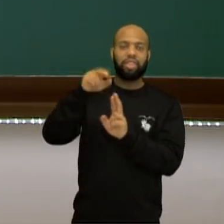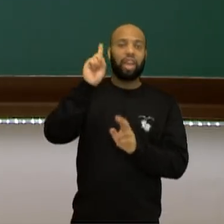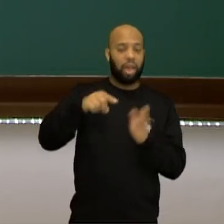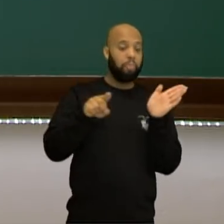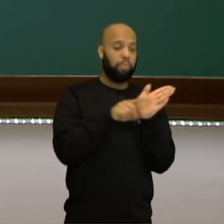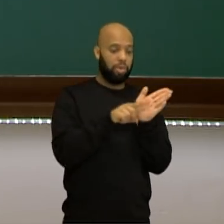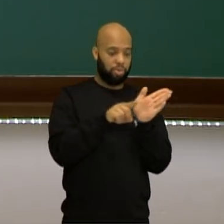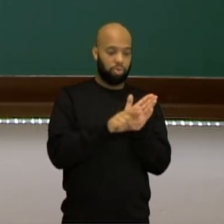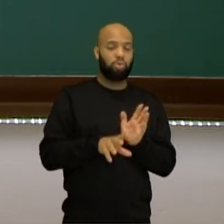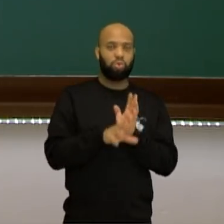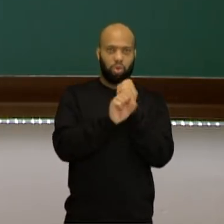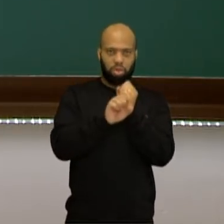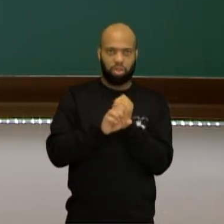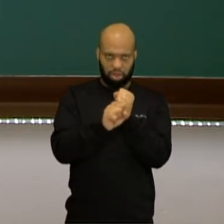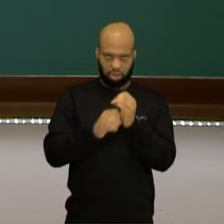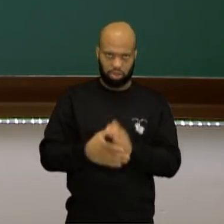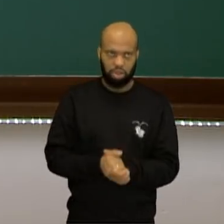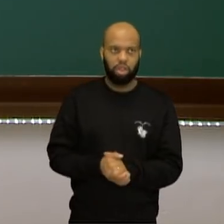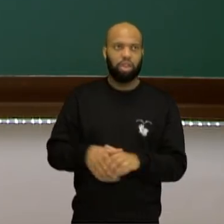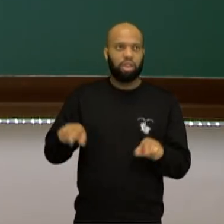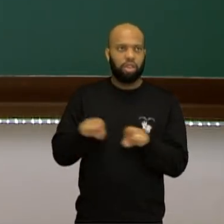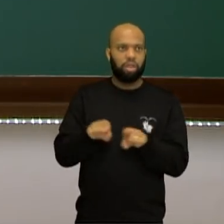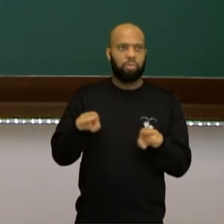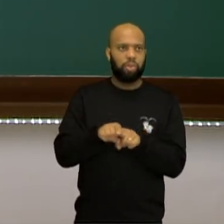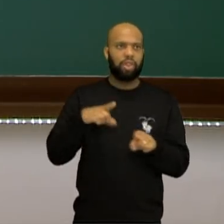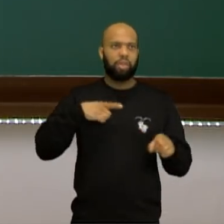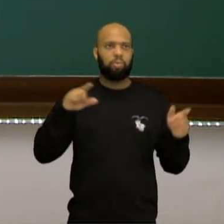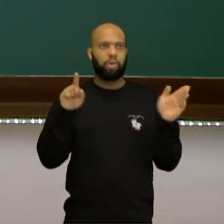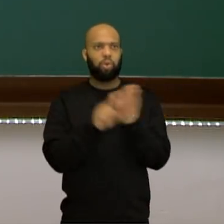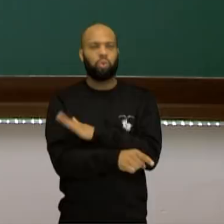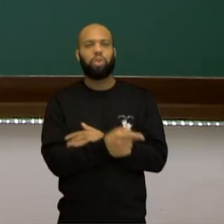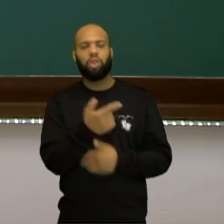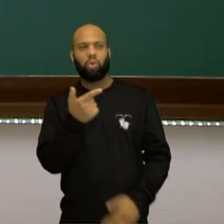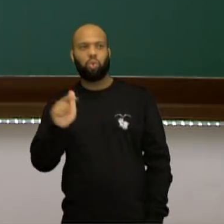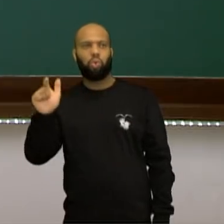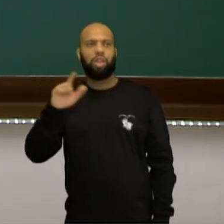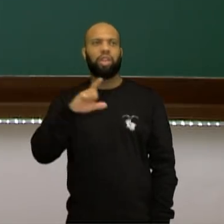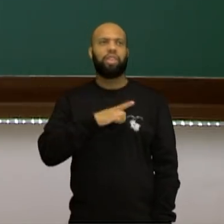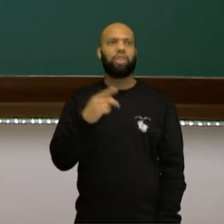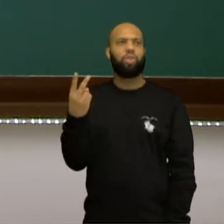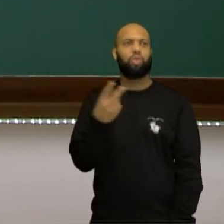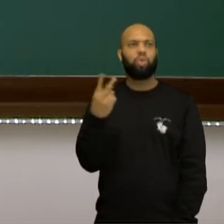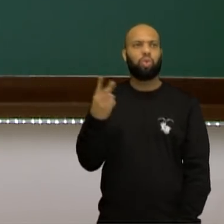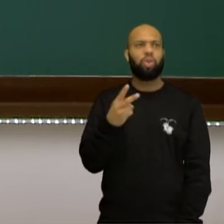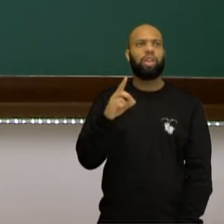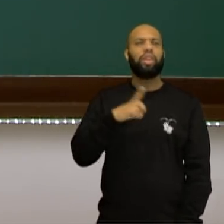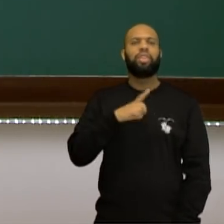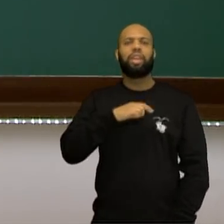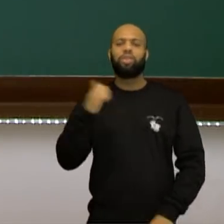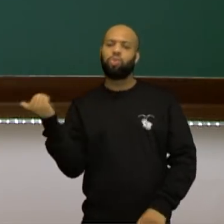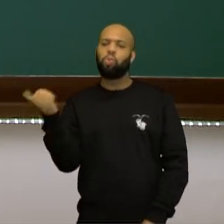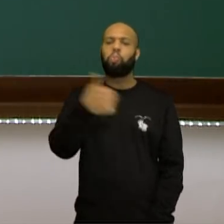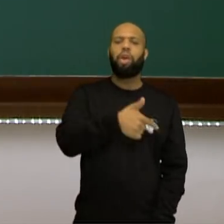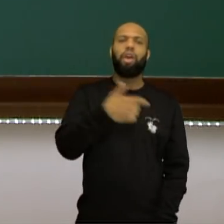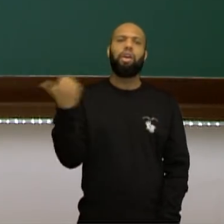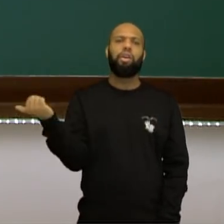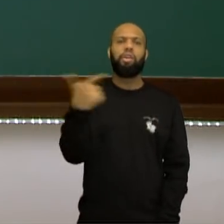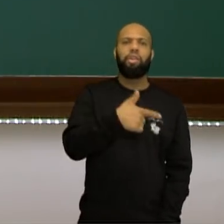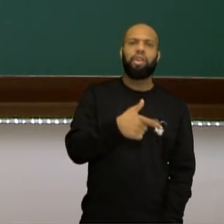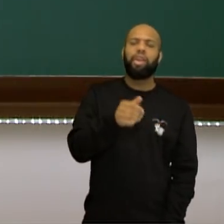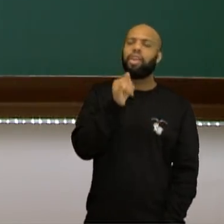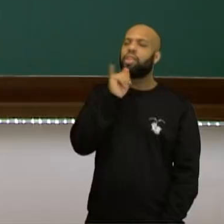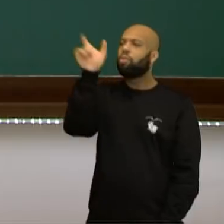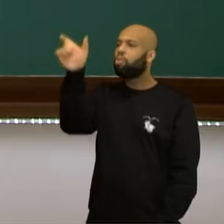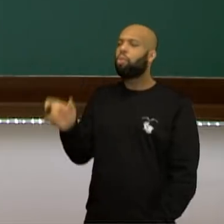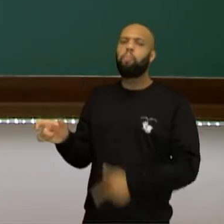subtração. Ou a pergunta lá, tem duas situações, duas quantidades e pergunta, quanto tem a mais? Quanto que João tem a mais